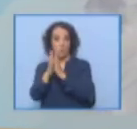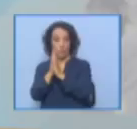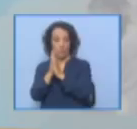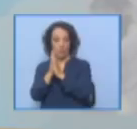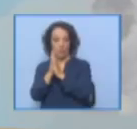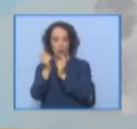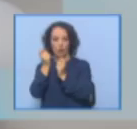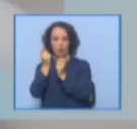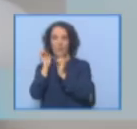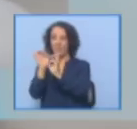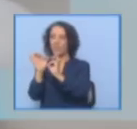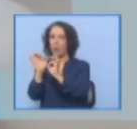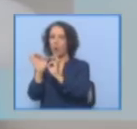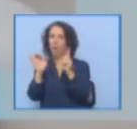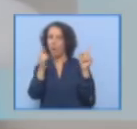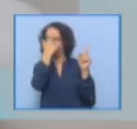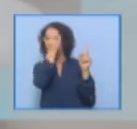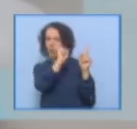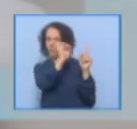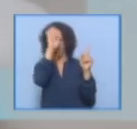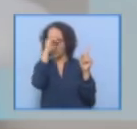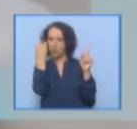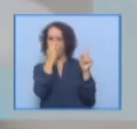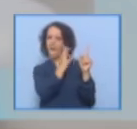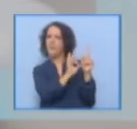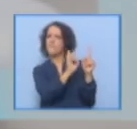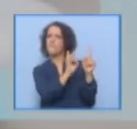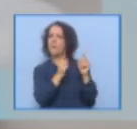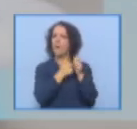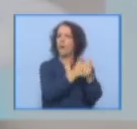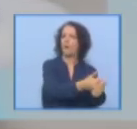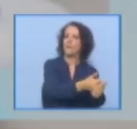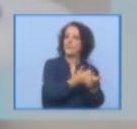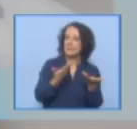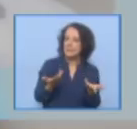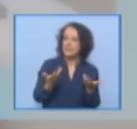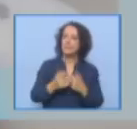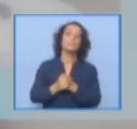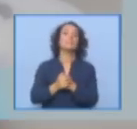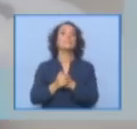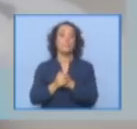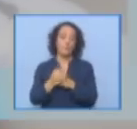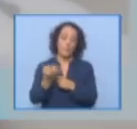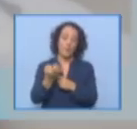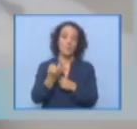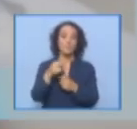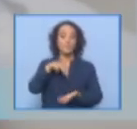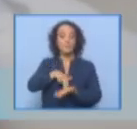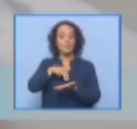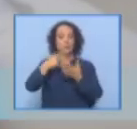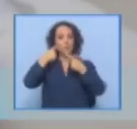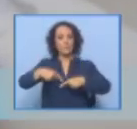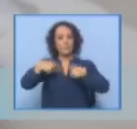Bolsonaro. Provavelmente sim, porque de facto a tomada de posições de Bolsonaro